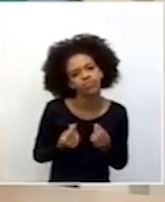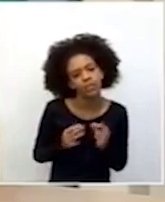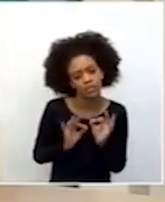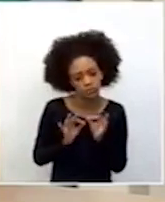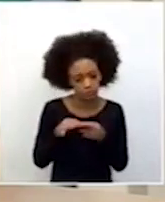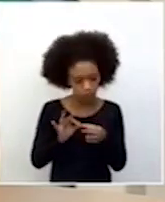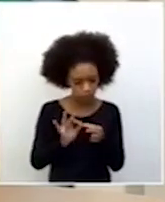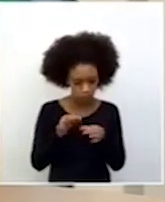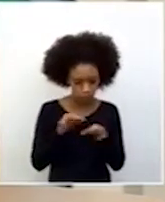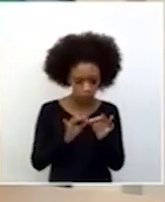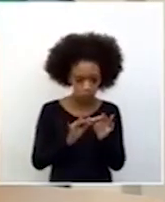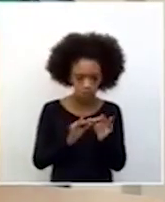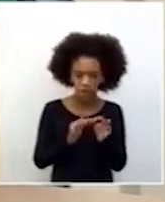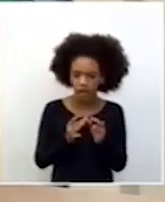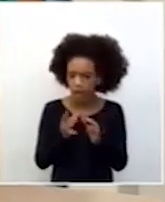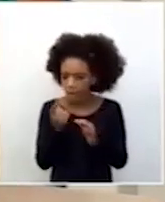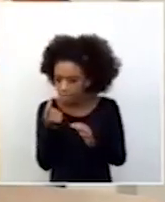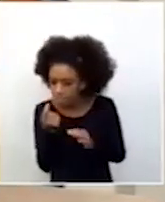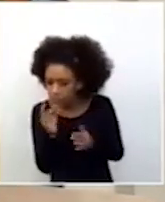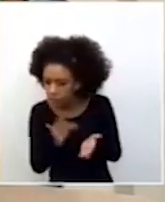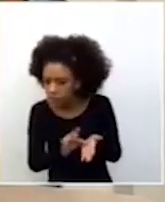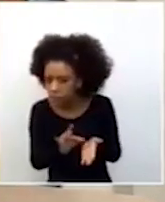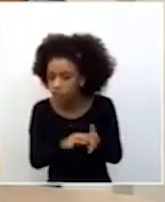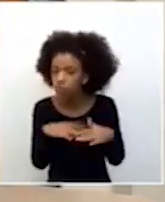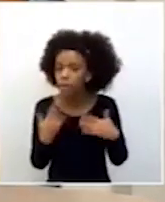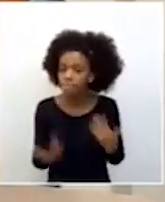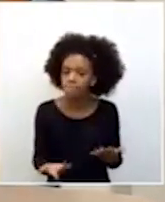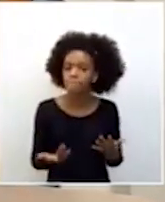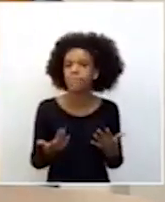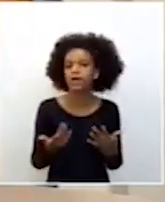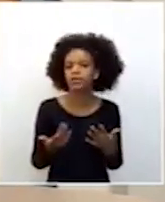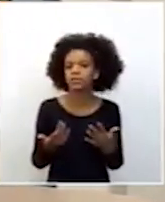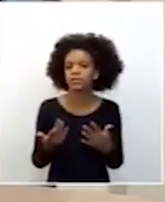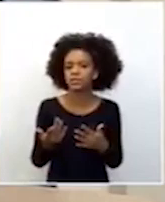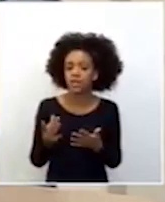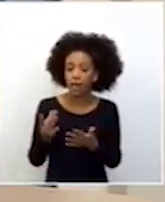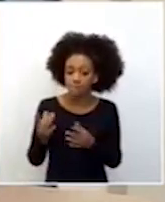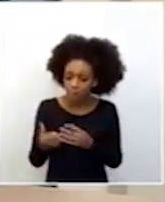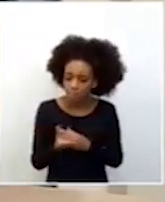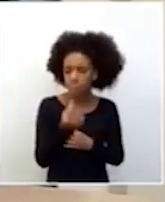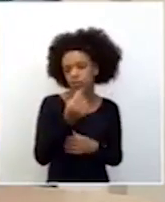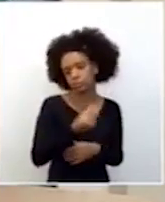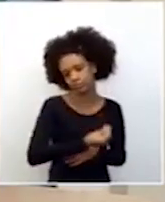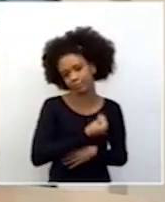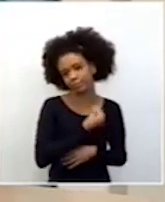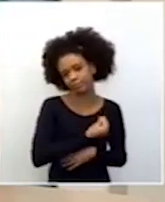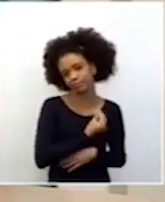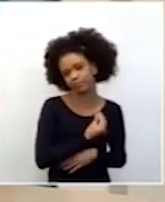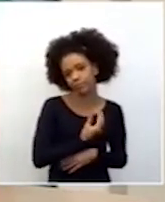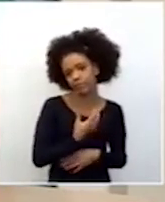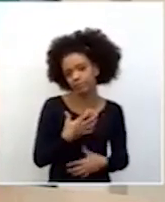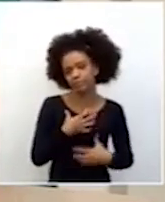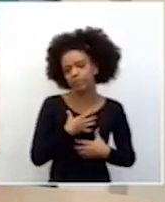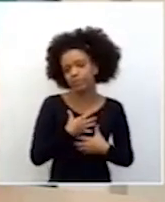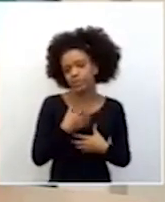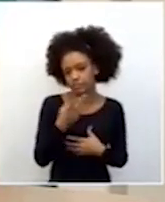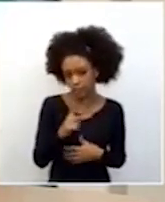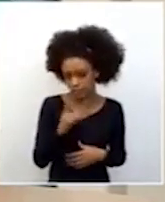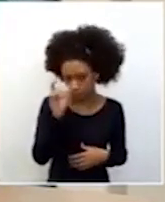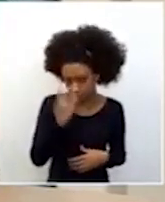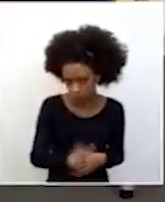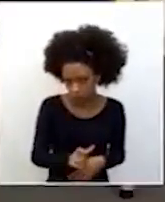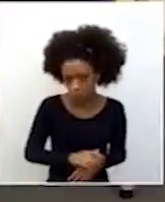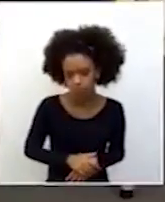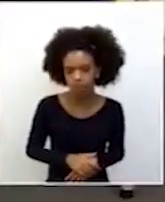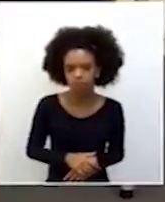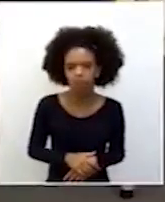distorções, elas distanciam da realidade, mas aproxima da verdade, ou seja, da essência daquela pessoa. Por isso que a caricatura trabalha isso,